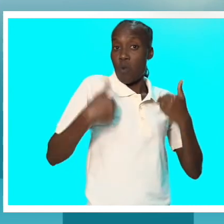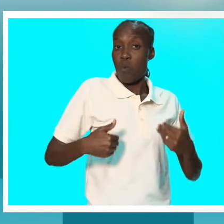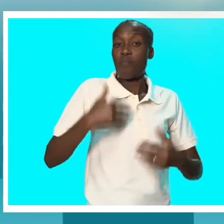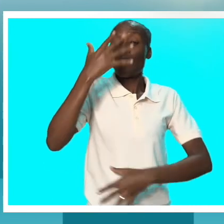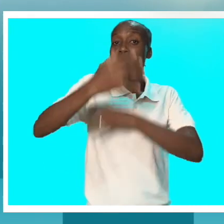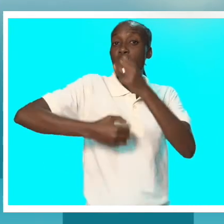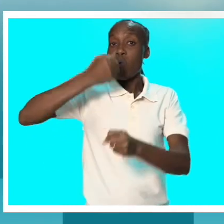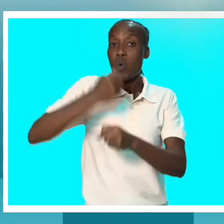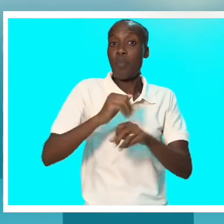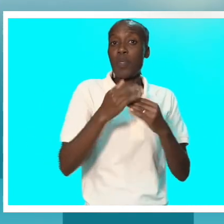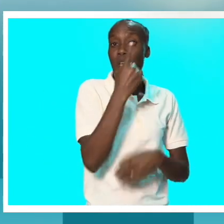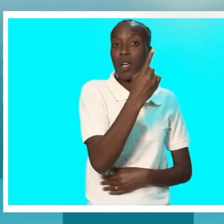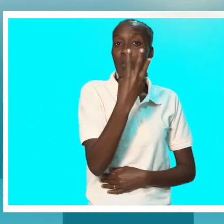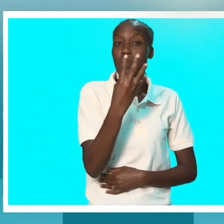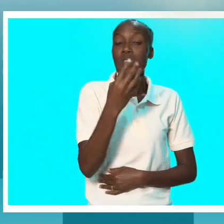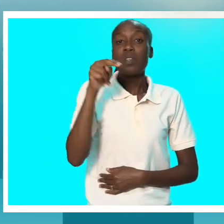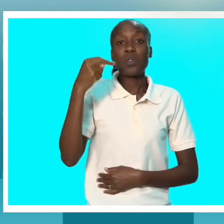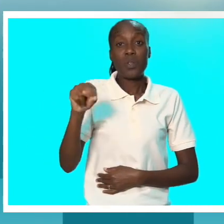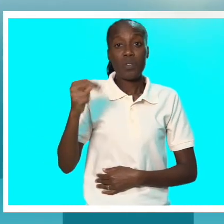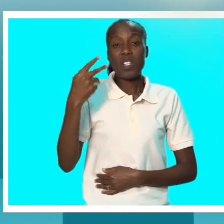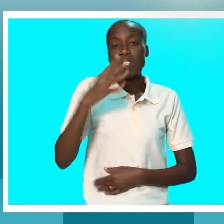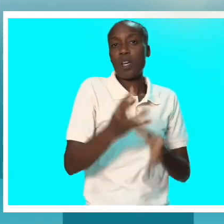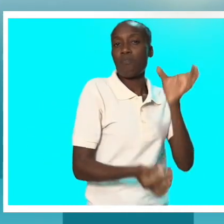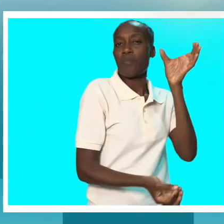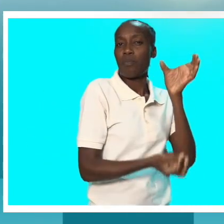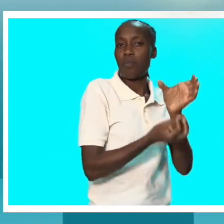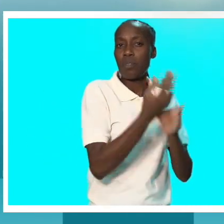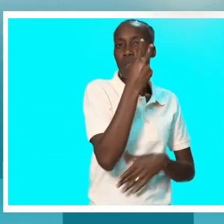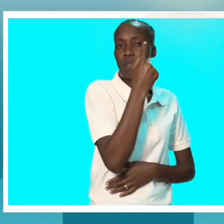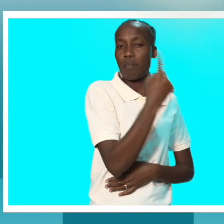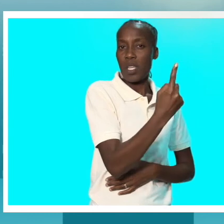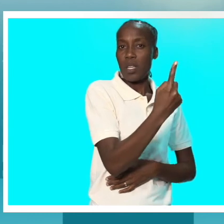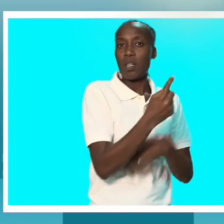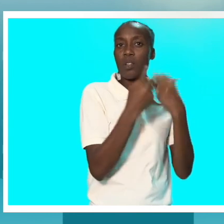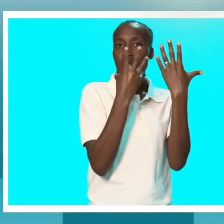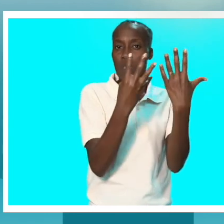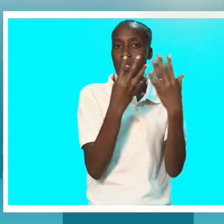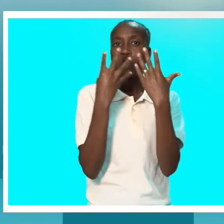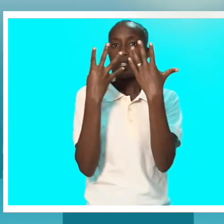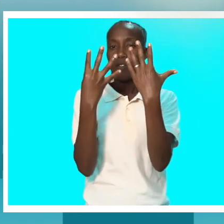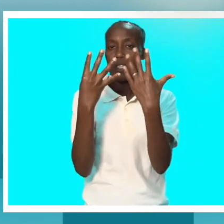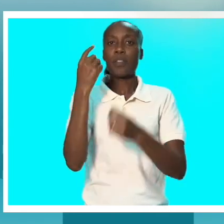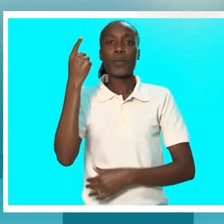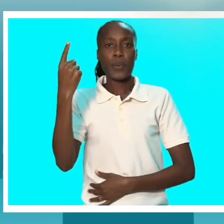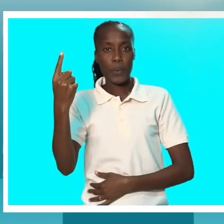celebrado só anualmente a 14 de novembro e foi criado em 1991.